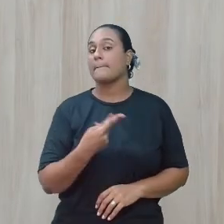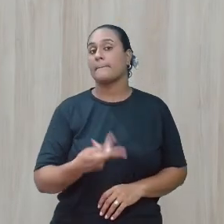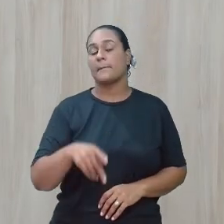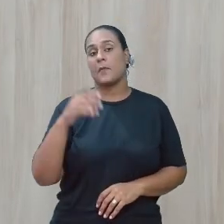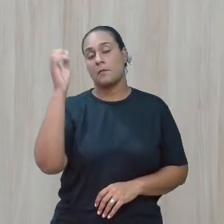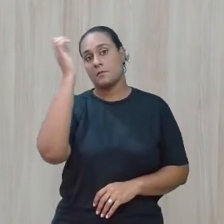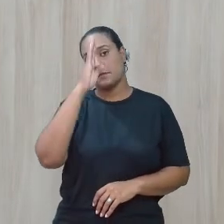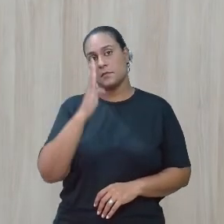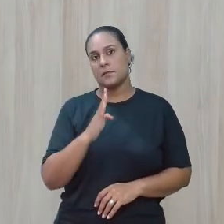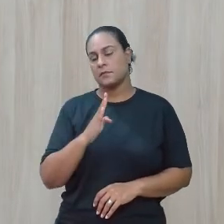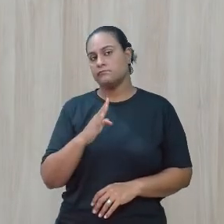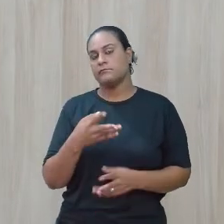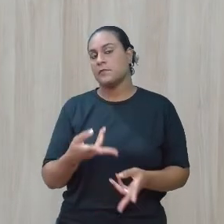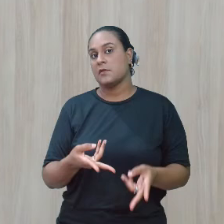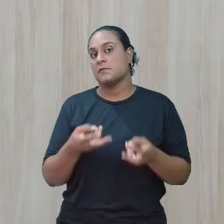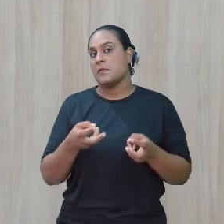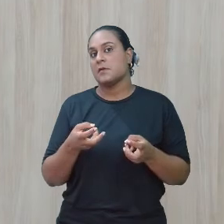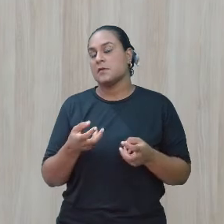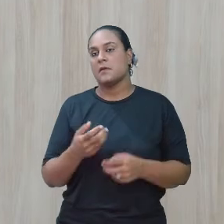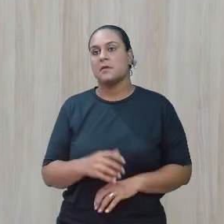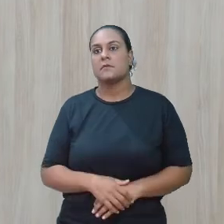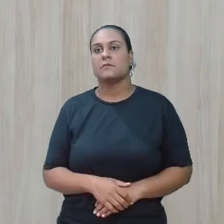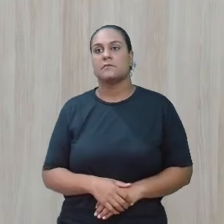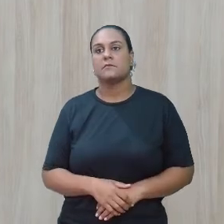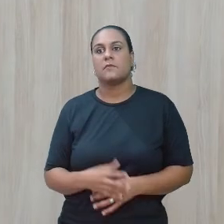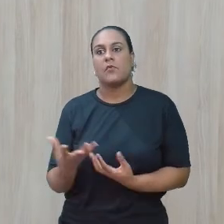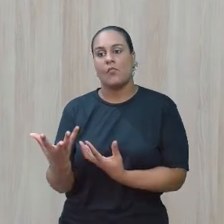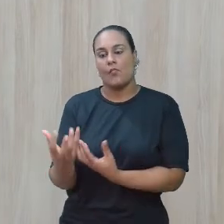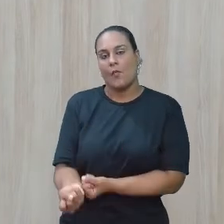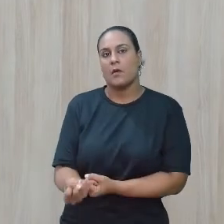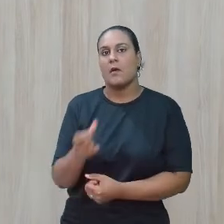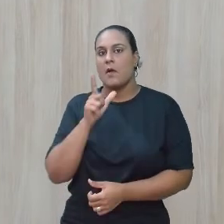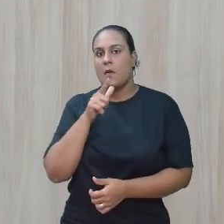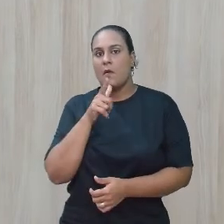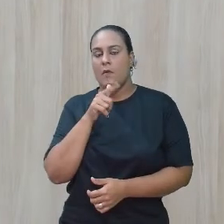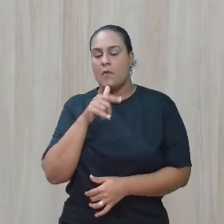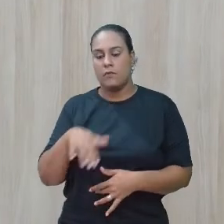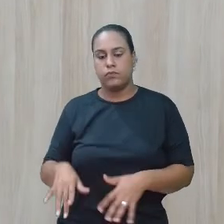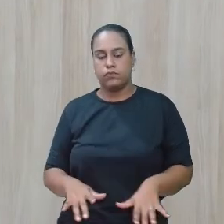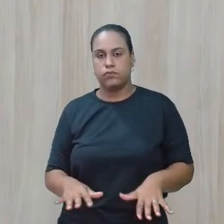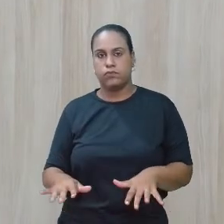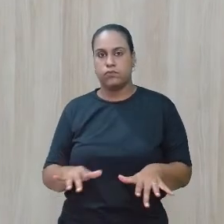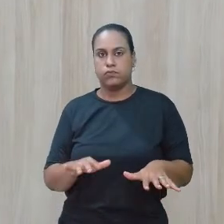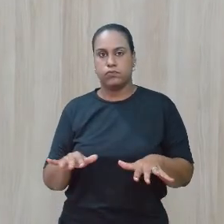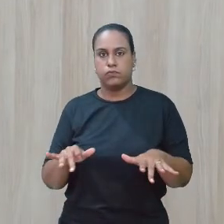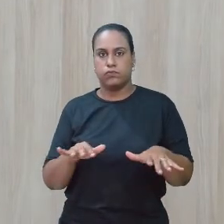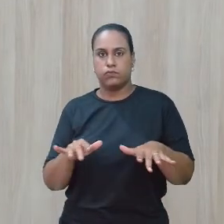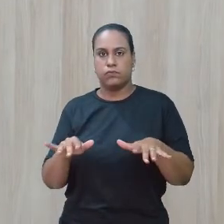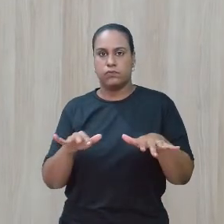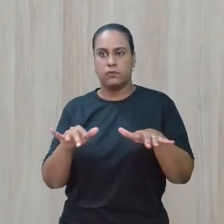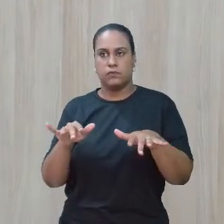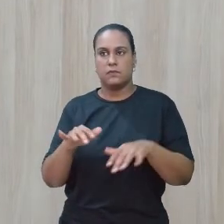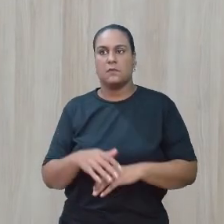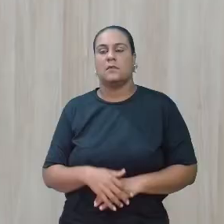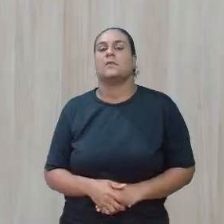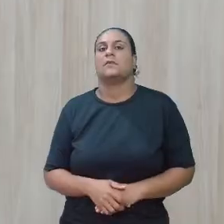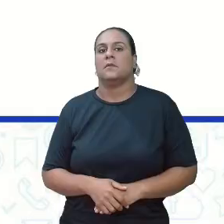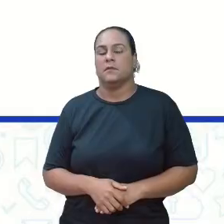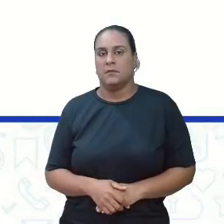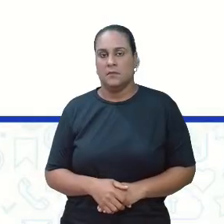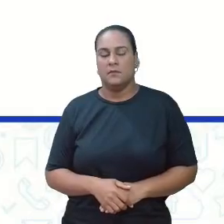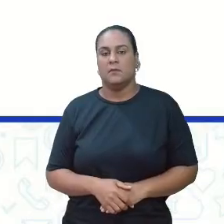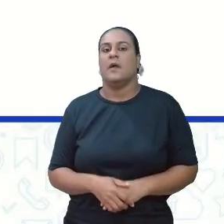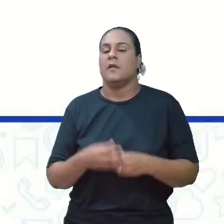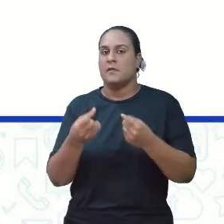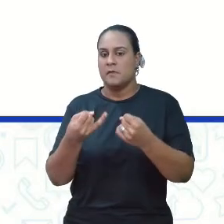a gente vê com mais frequência aqui? São secas, enchentes, né, que o professor Gilson já comentou aí, e a gente